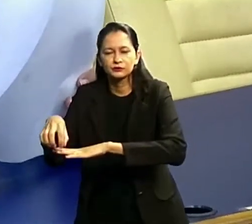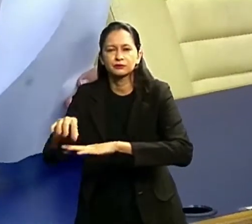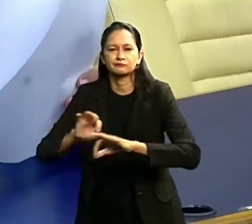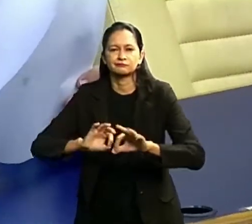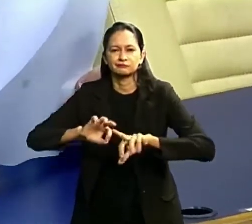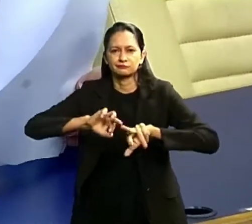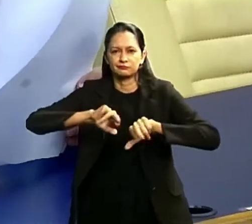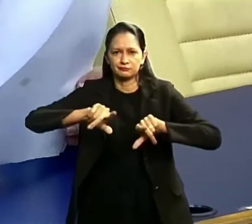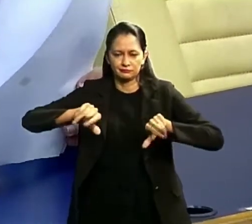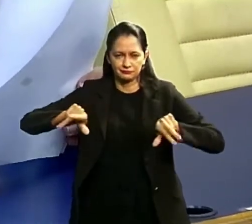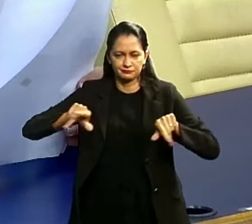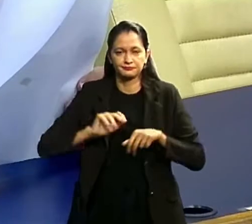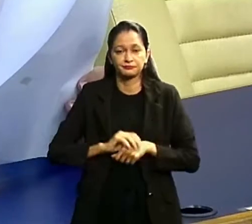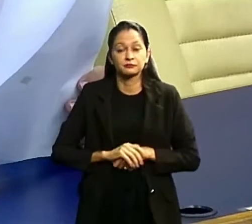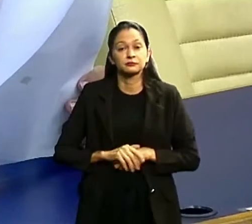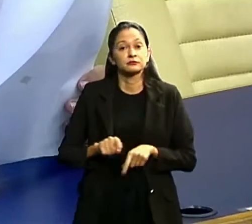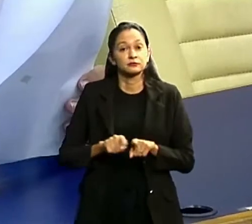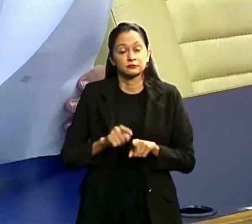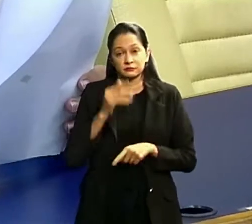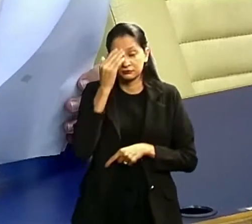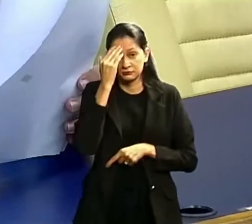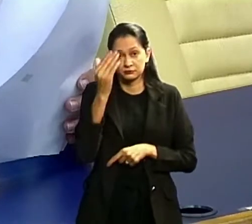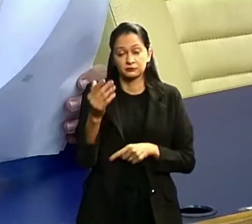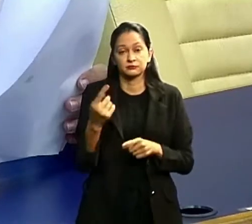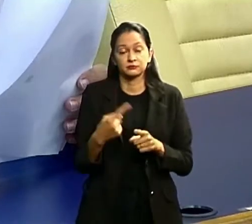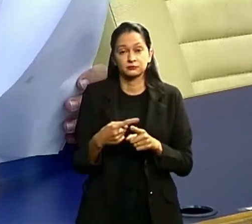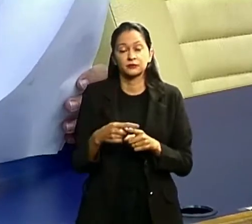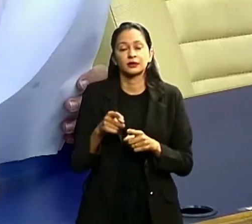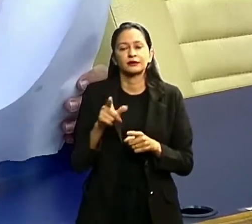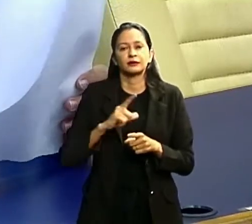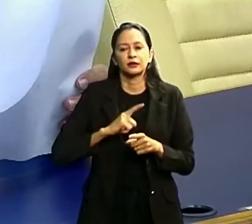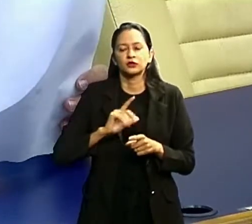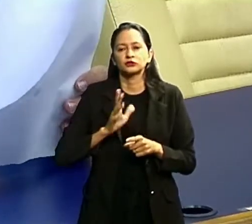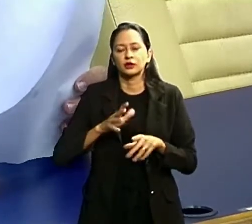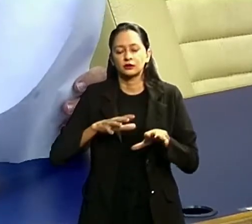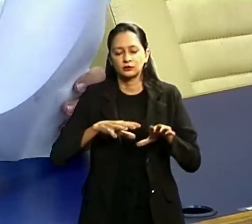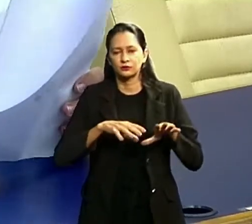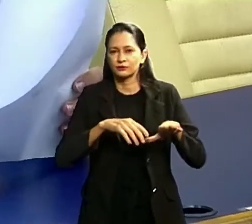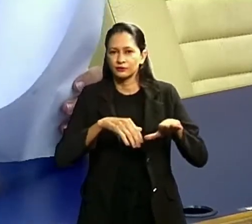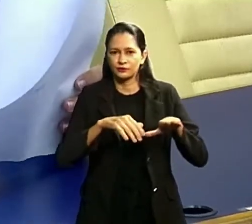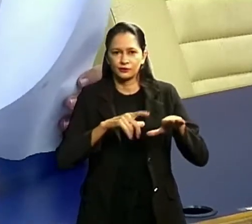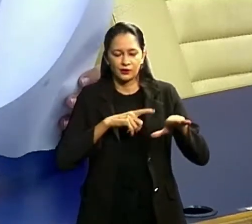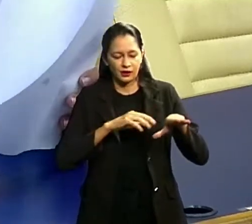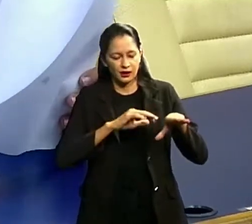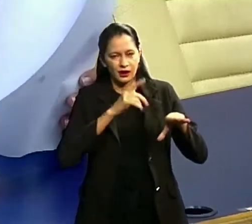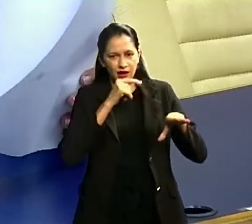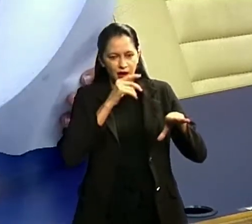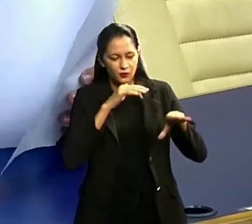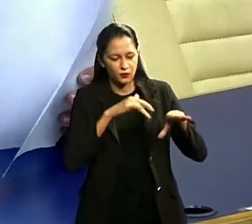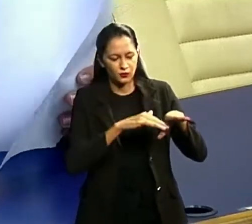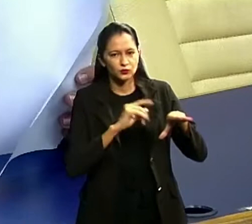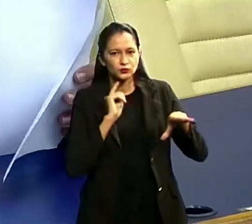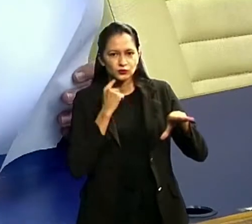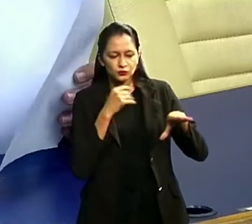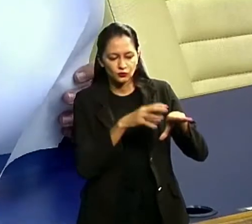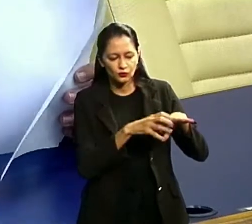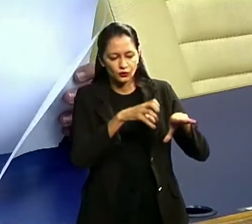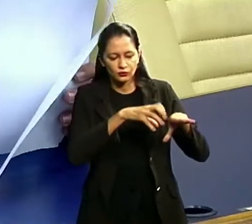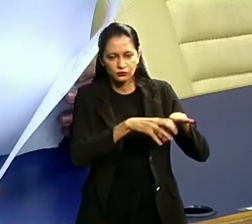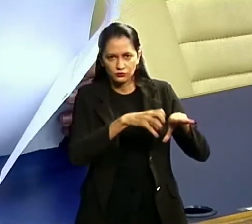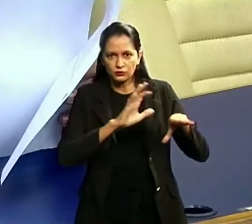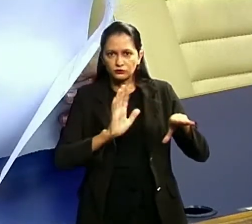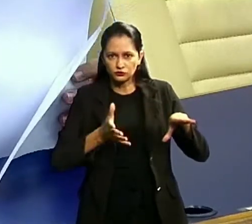quero agradecer, presidente, que ali as MAG já estão fazendo as limpezas ali da região, através do ofício que nós solicitamos à Comurg.